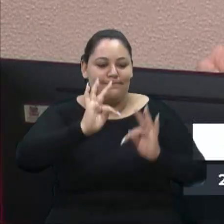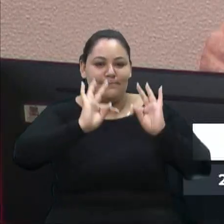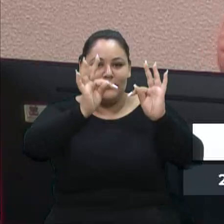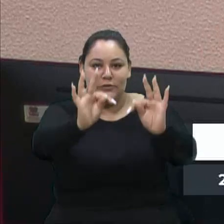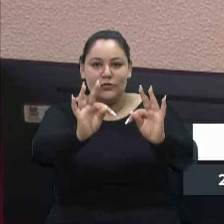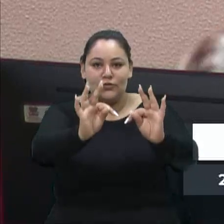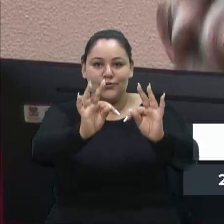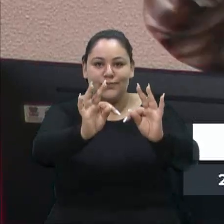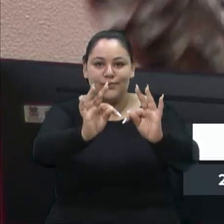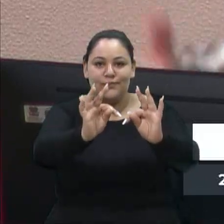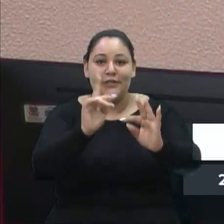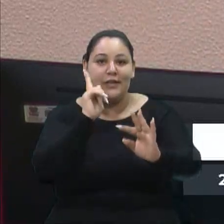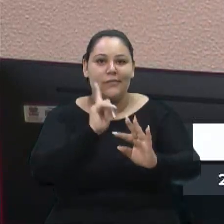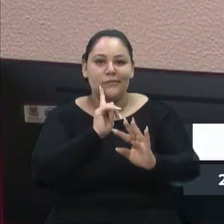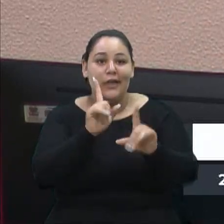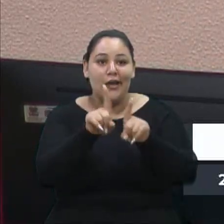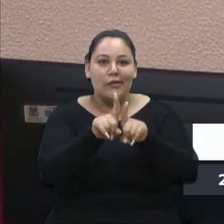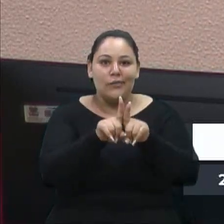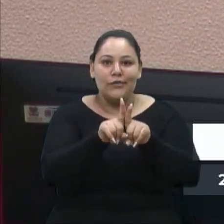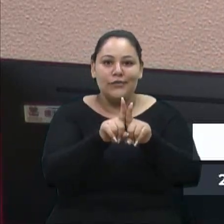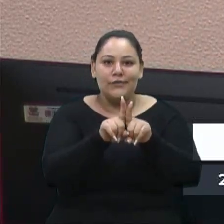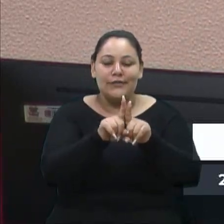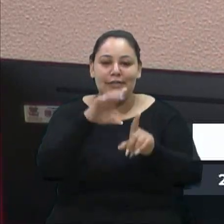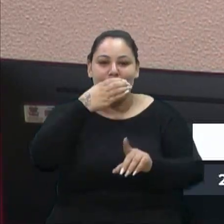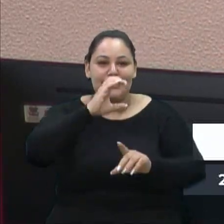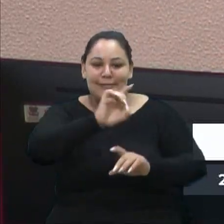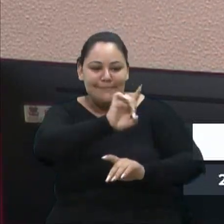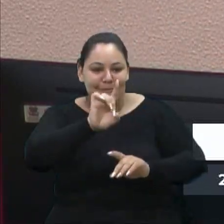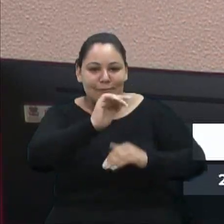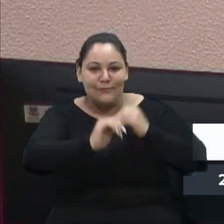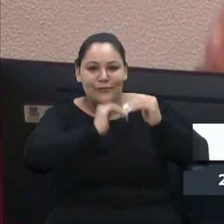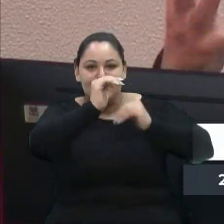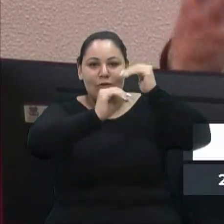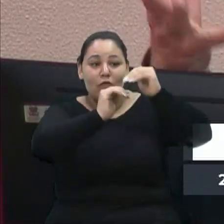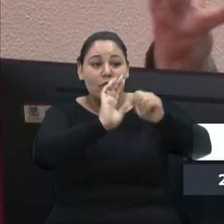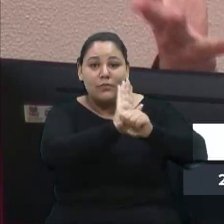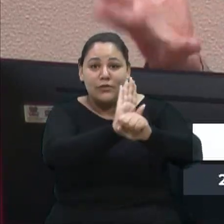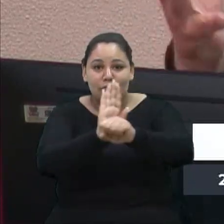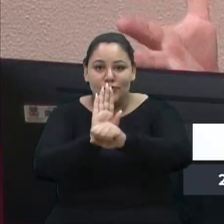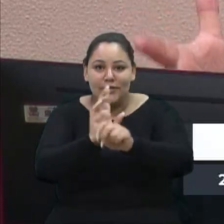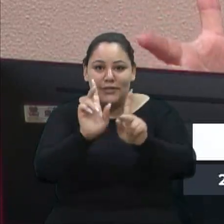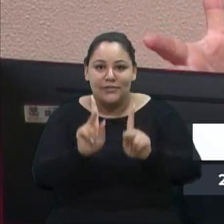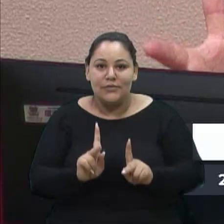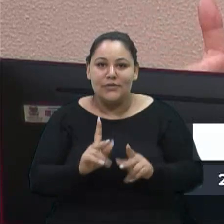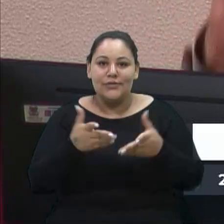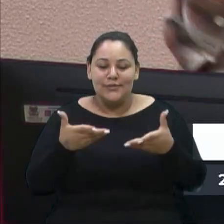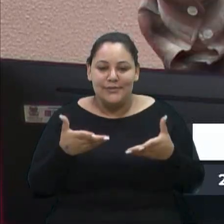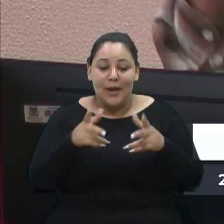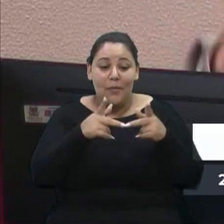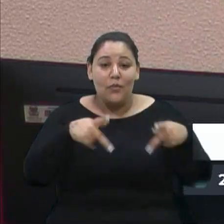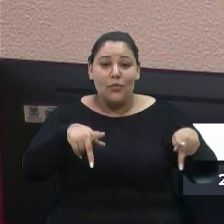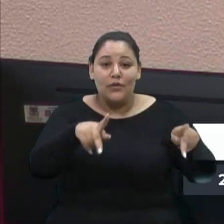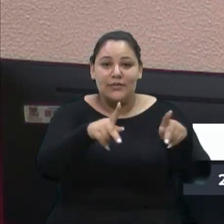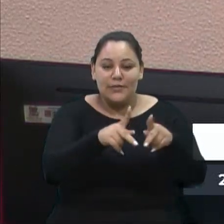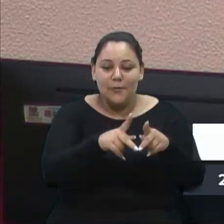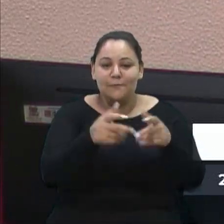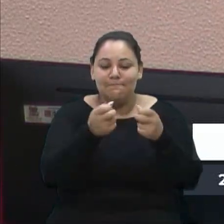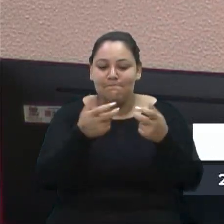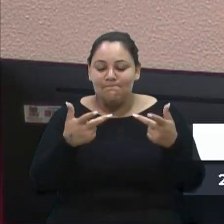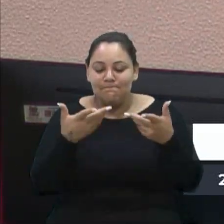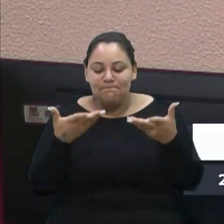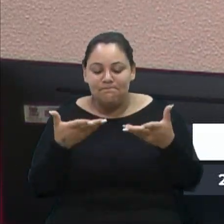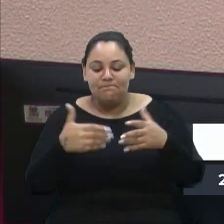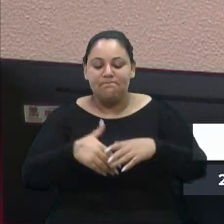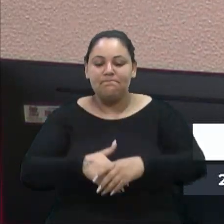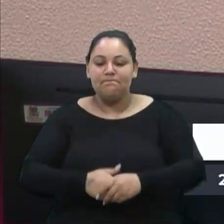Gladys, a ciência não avança como deveria para auxiliar a população nessas questões.